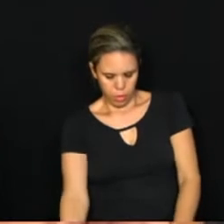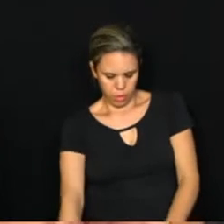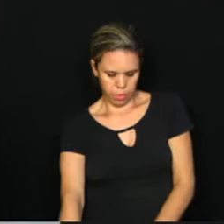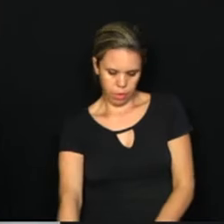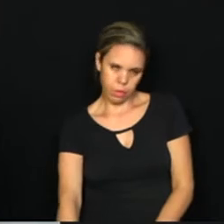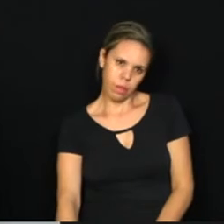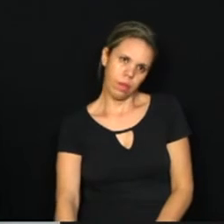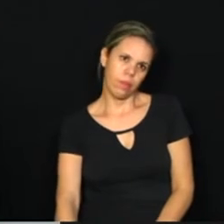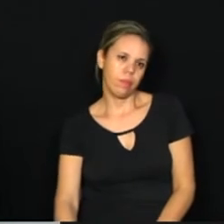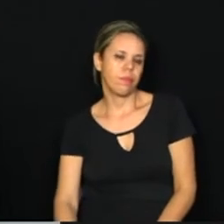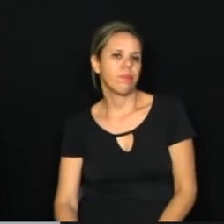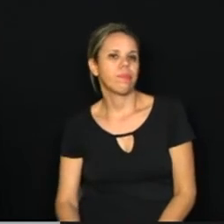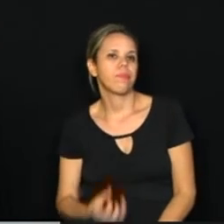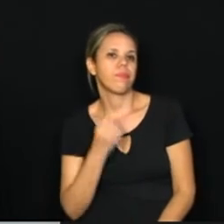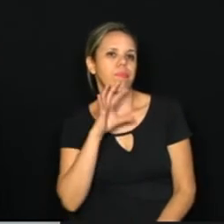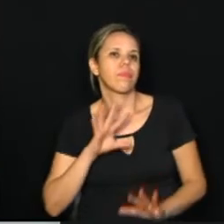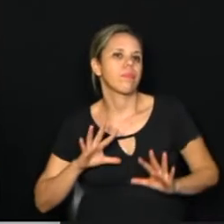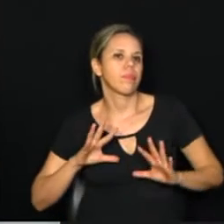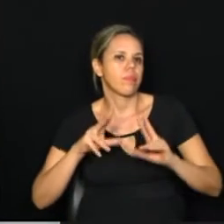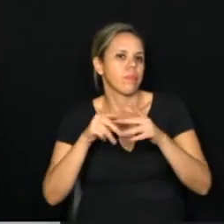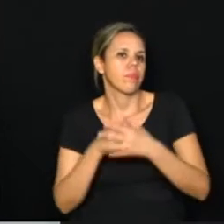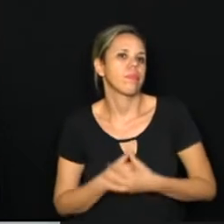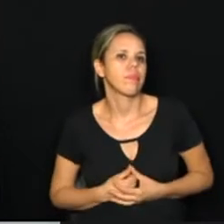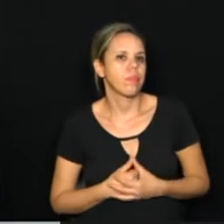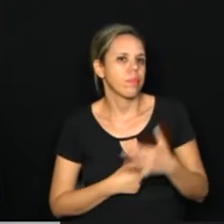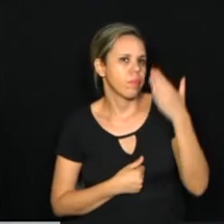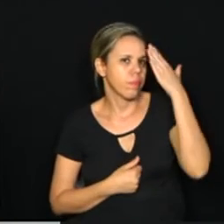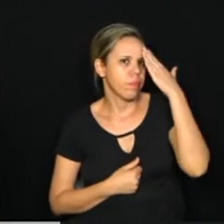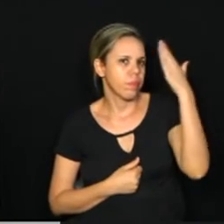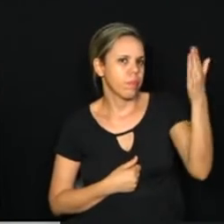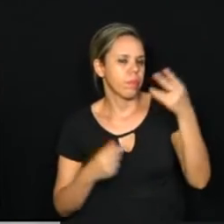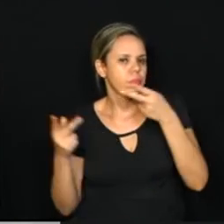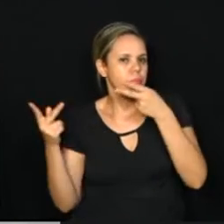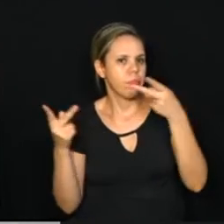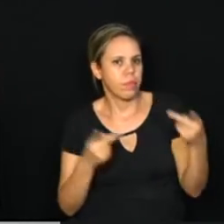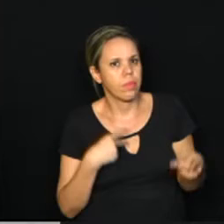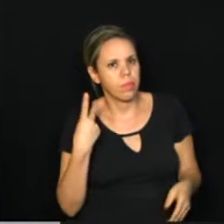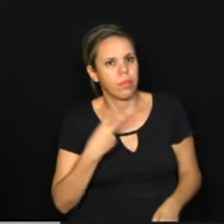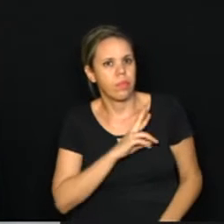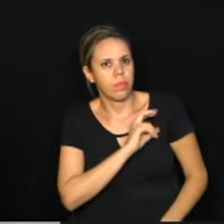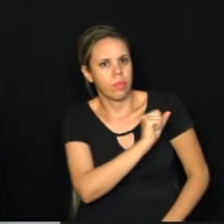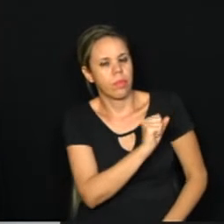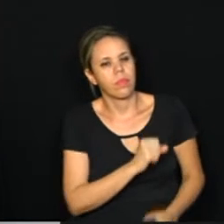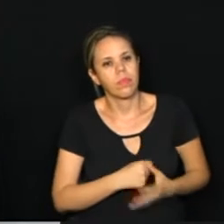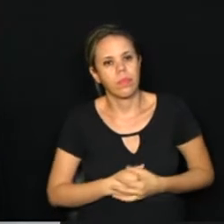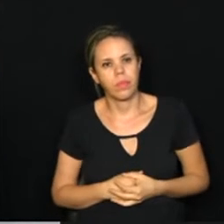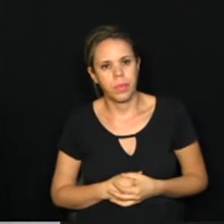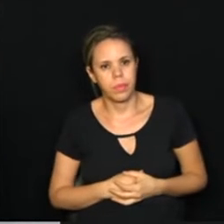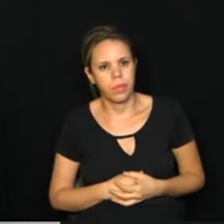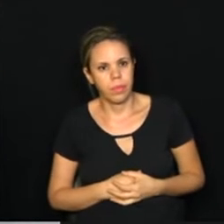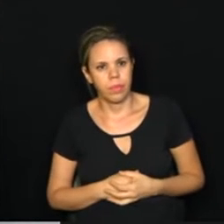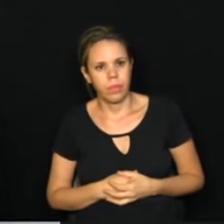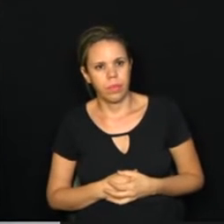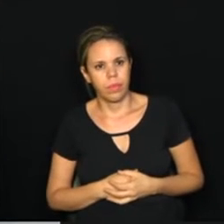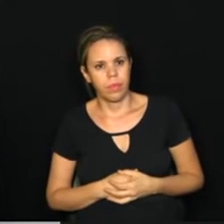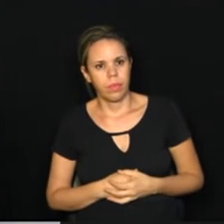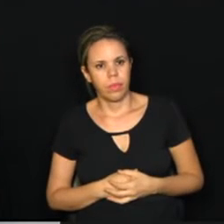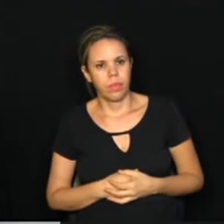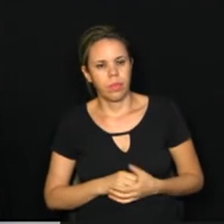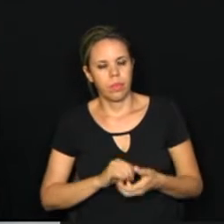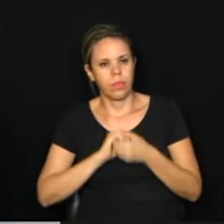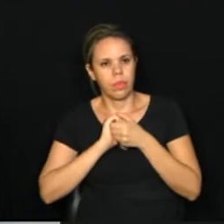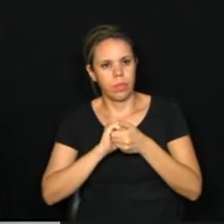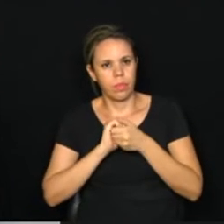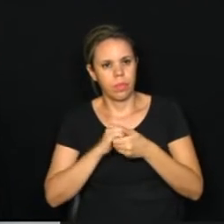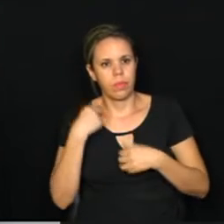Bom, primeiro, boa tarde a todos. Agradeço ao convite do vereador Rossini, a pessoa de quem eu cumprimento